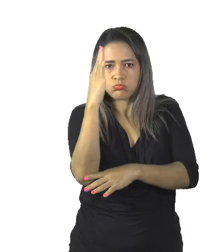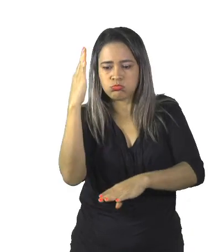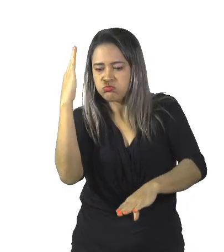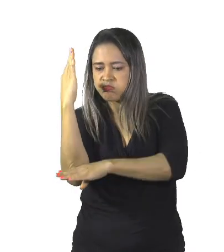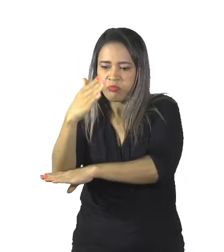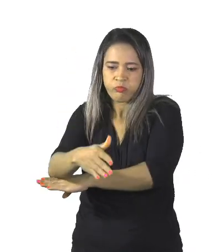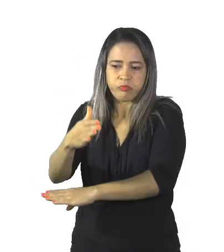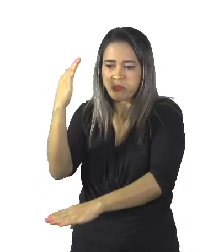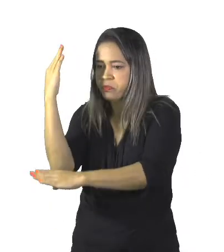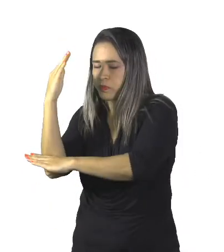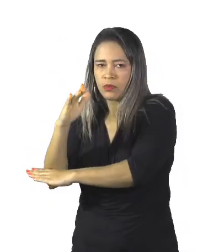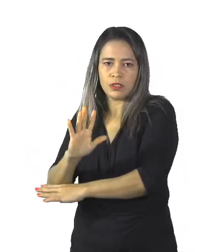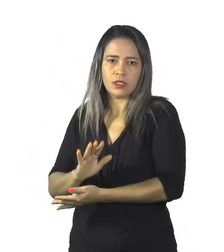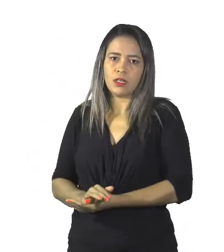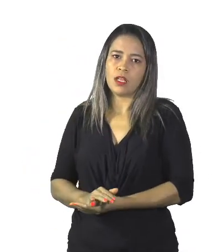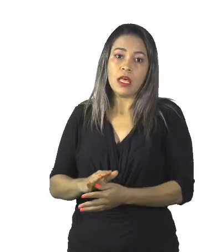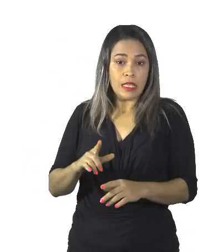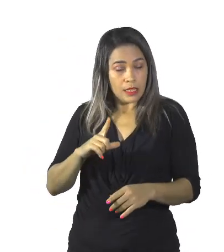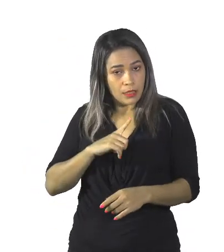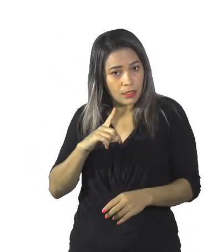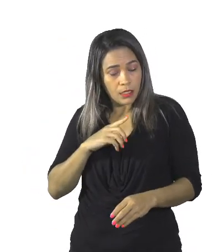ter o cuidado